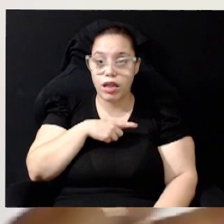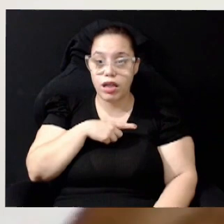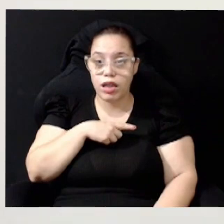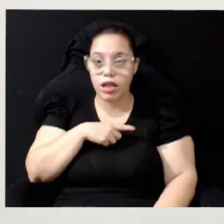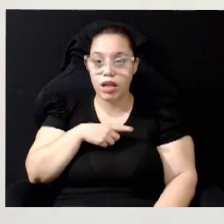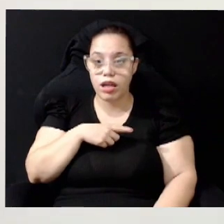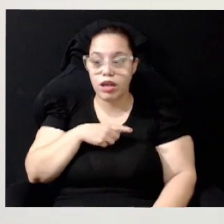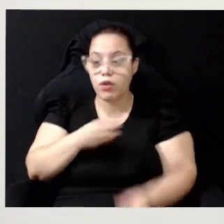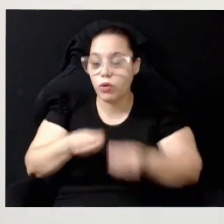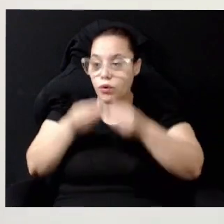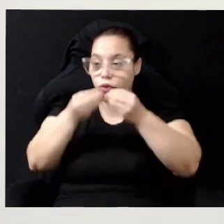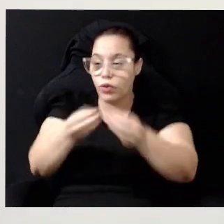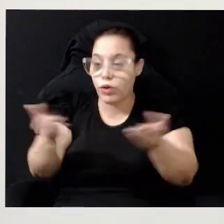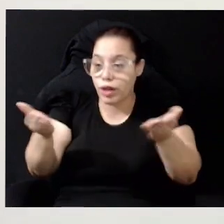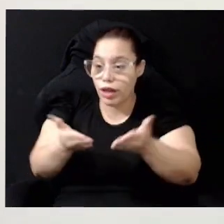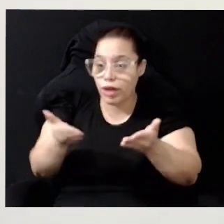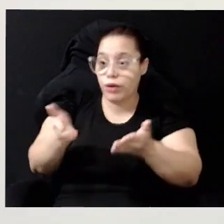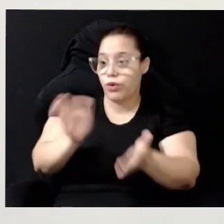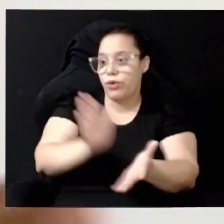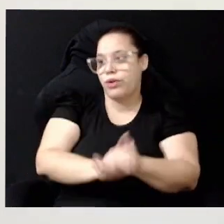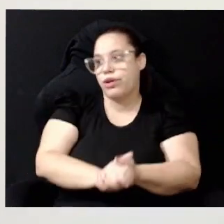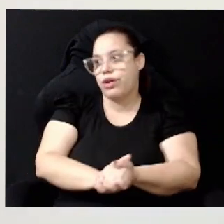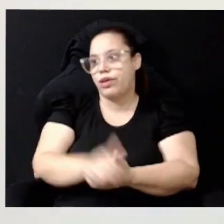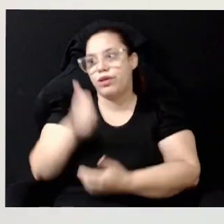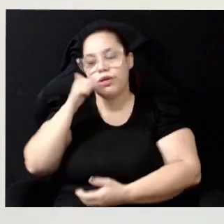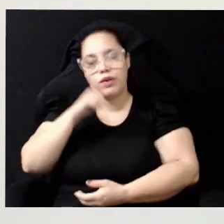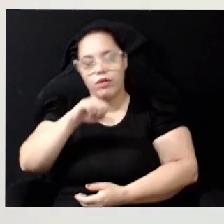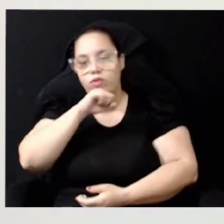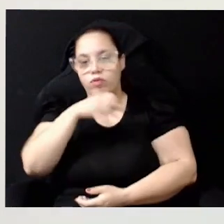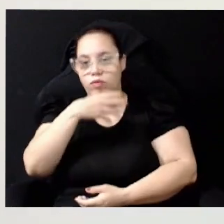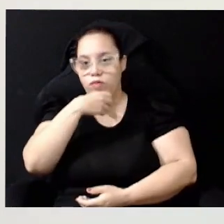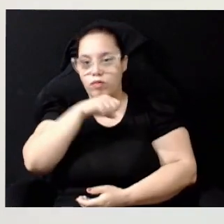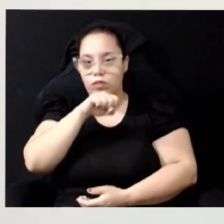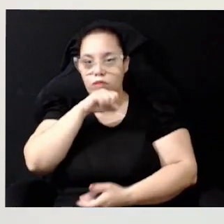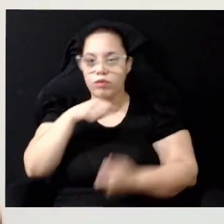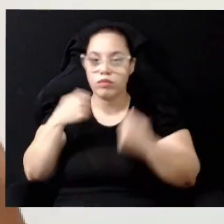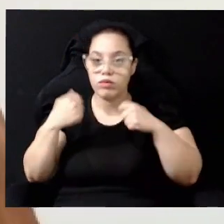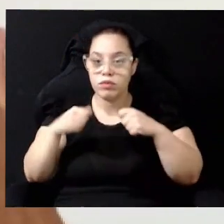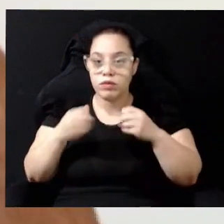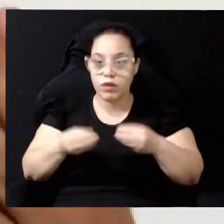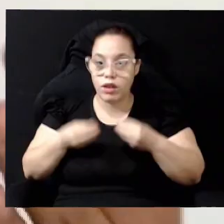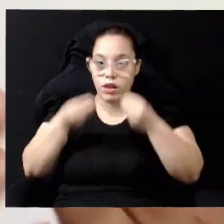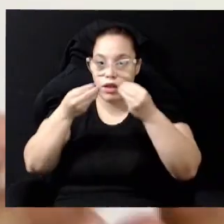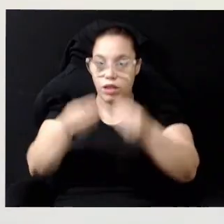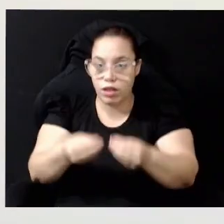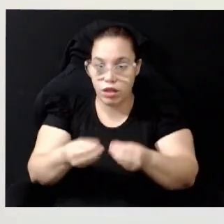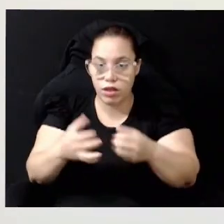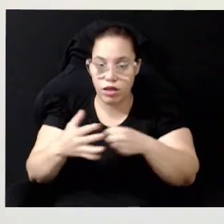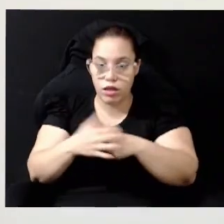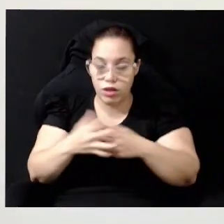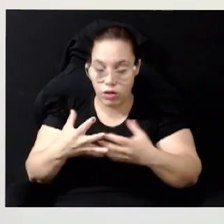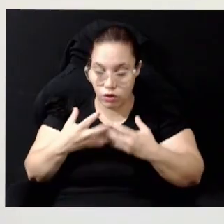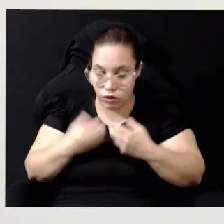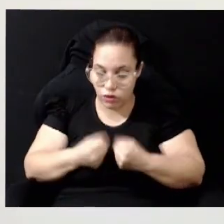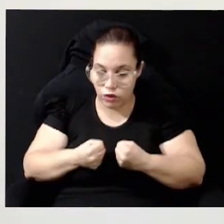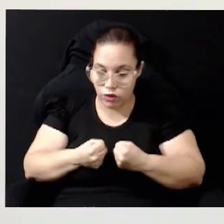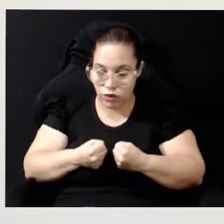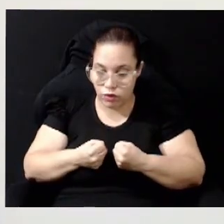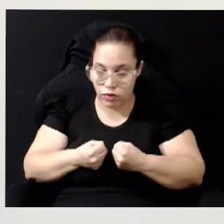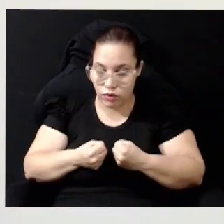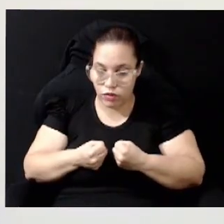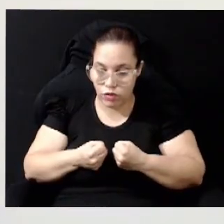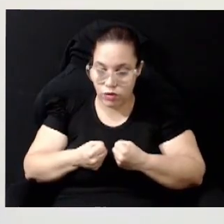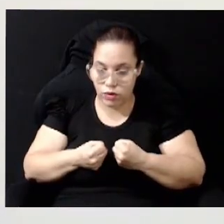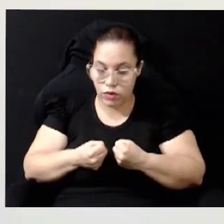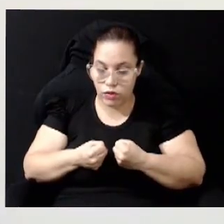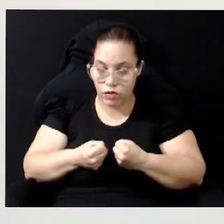aquela recompensa imediata naquele momento. Então, o pai, ele precisa oferecer um acolhimento profundo,